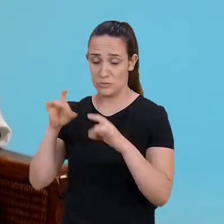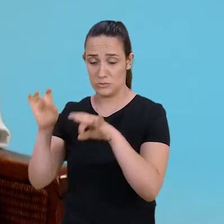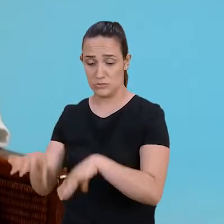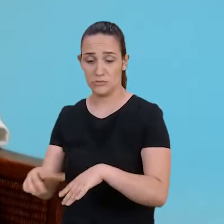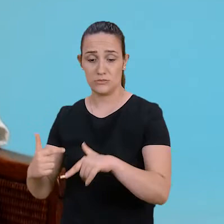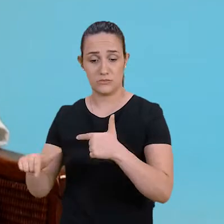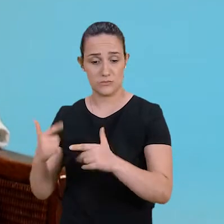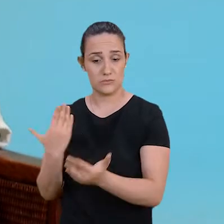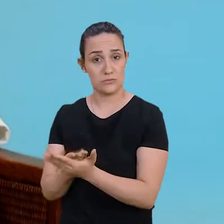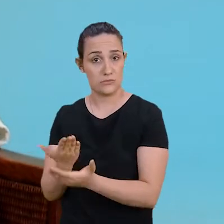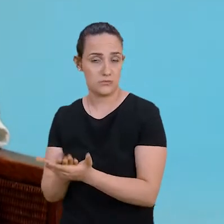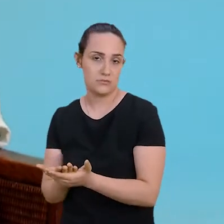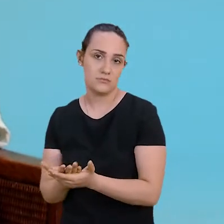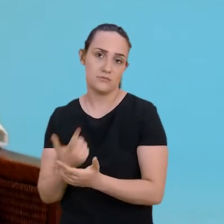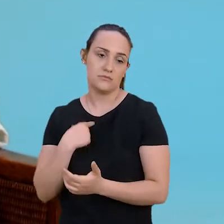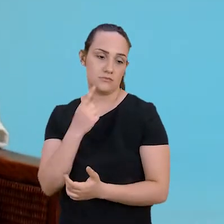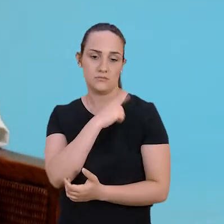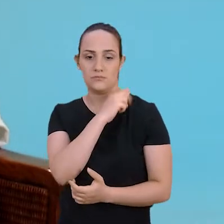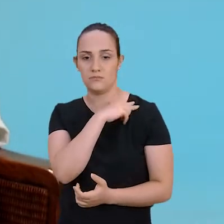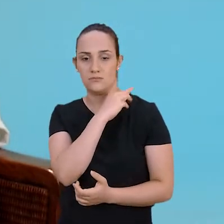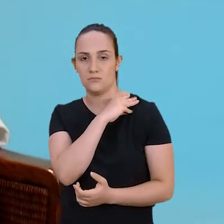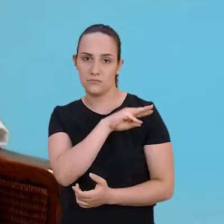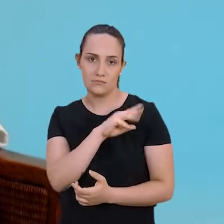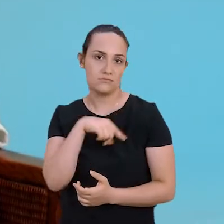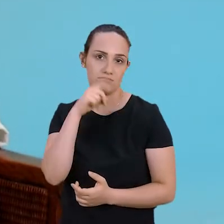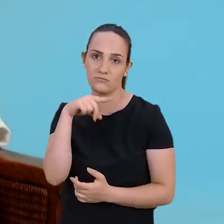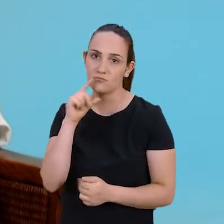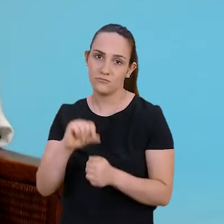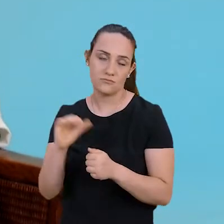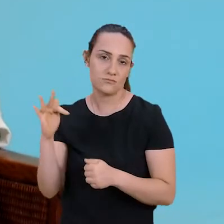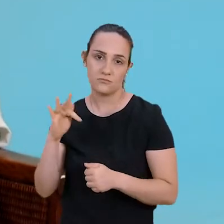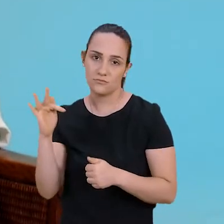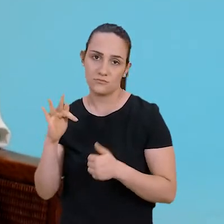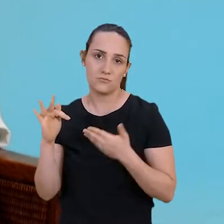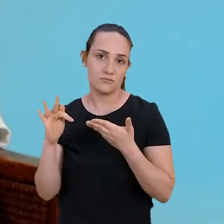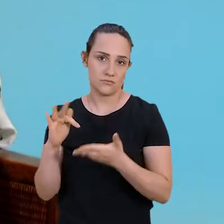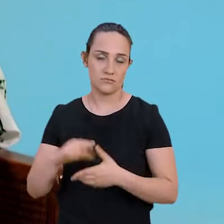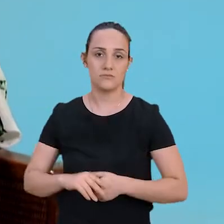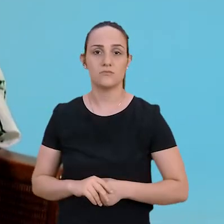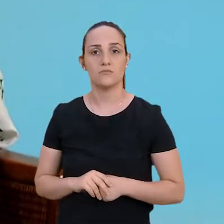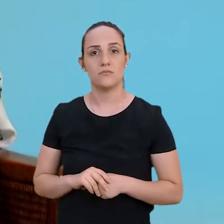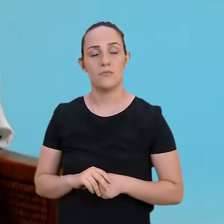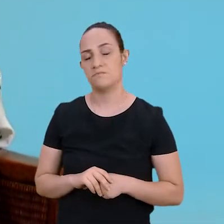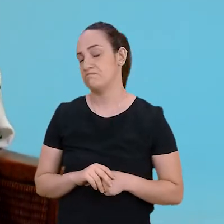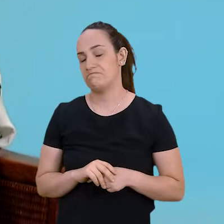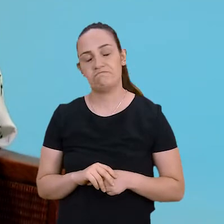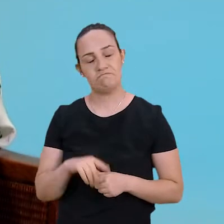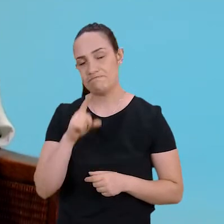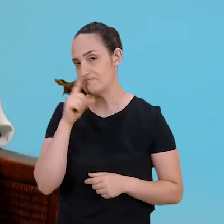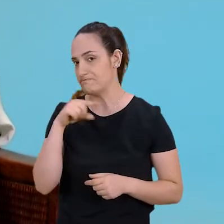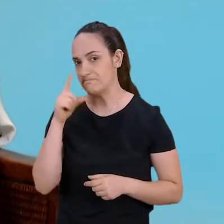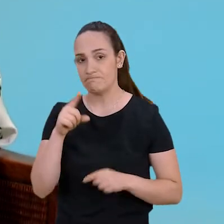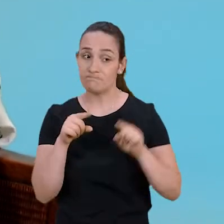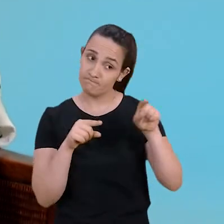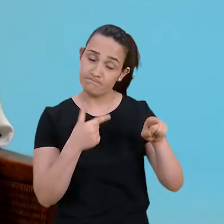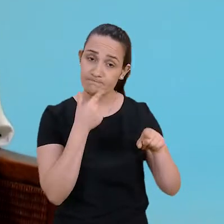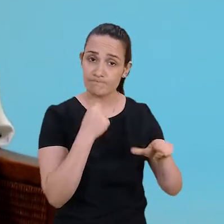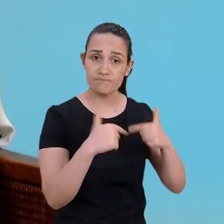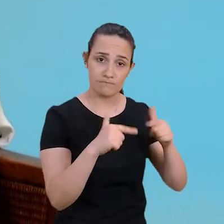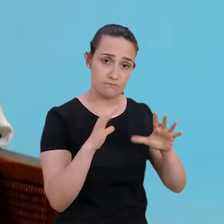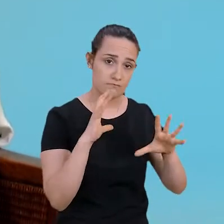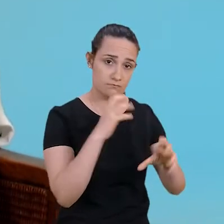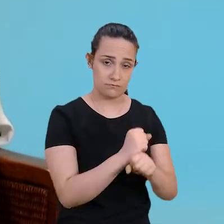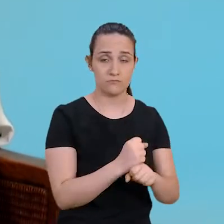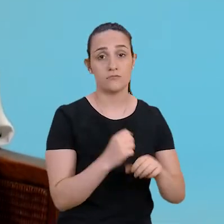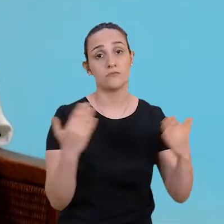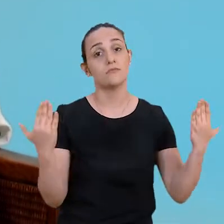tudo, estudo, eu só terminei o ensino médio, eu não consegui mais terminar, fazer uma faculdade. E agora,